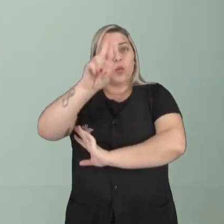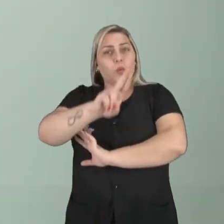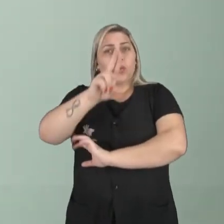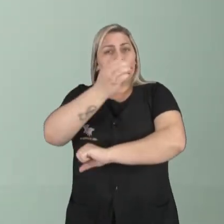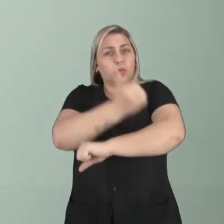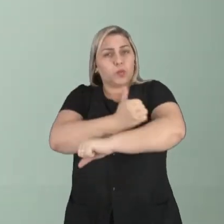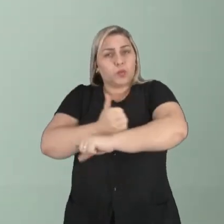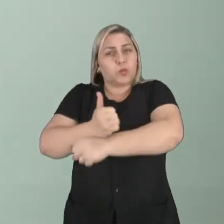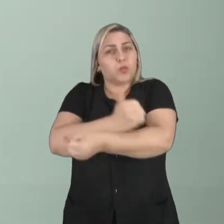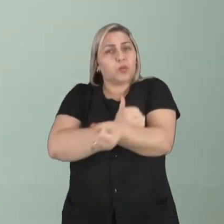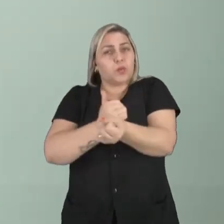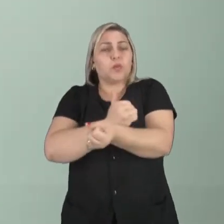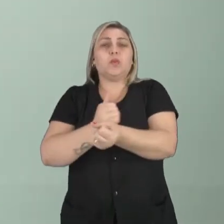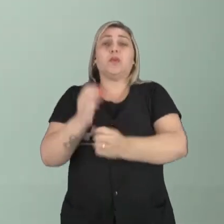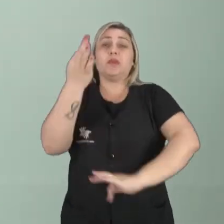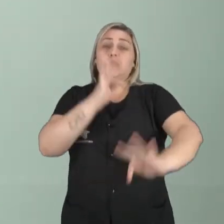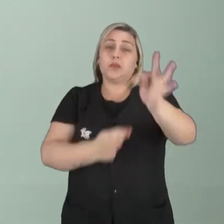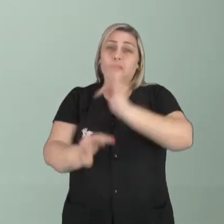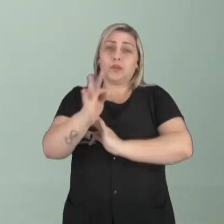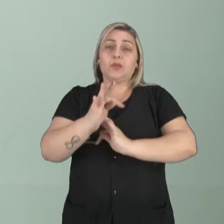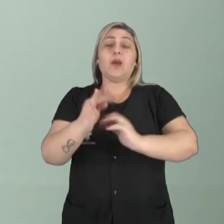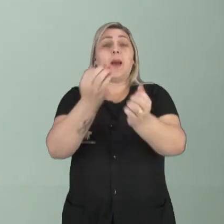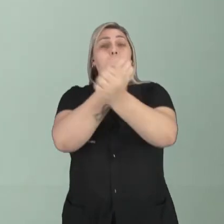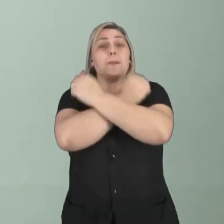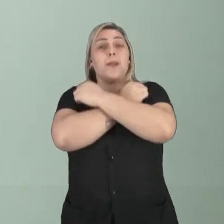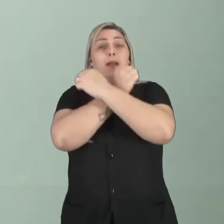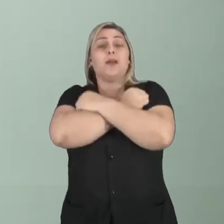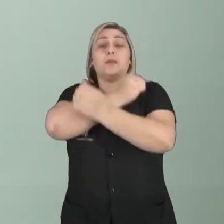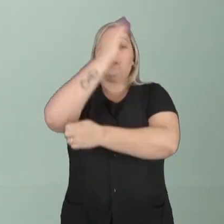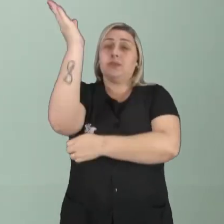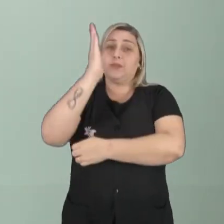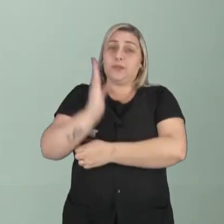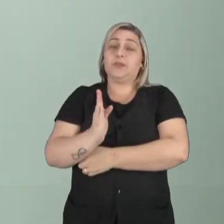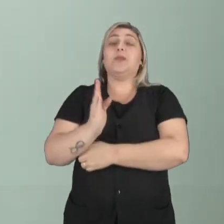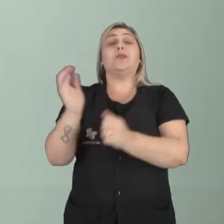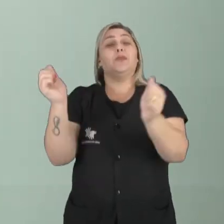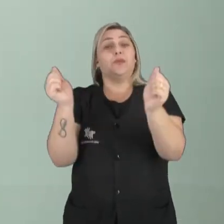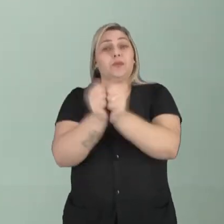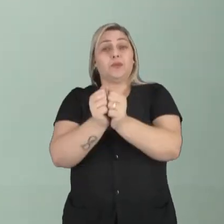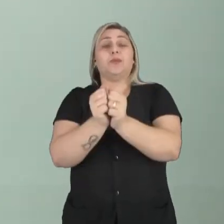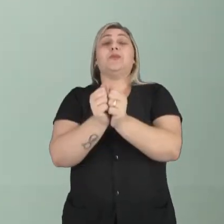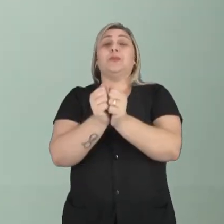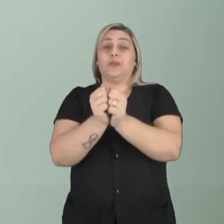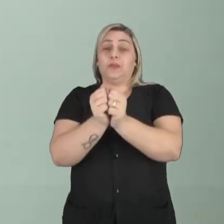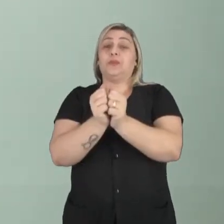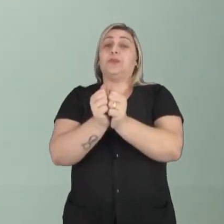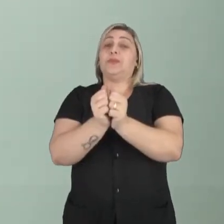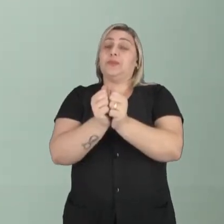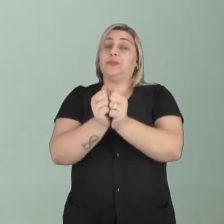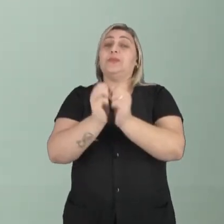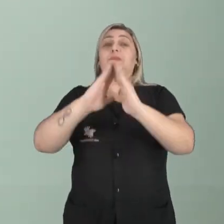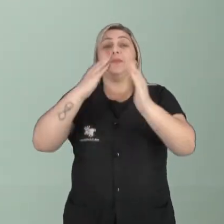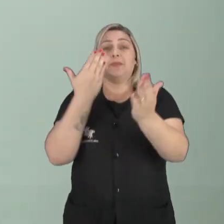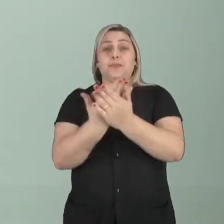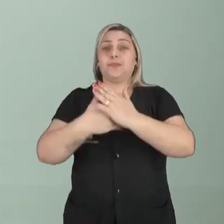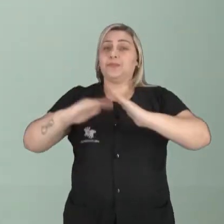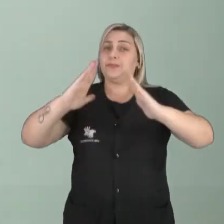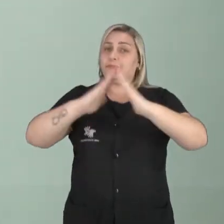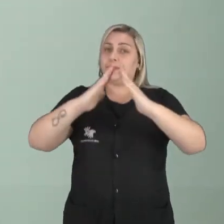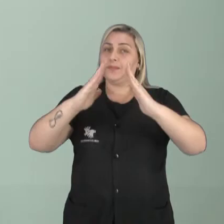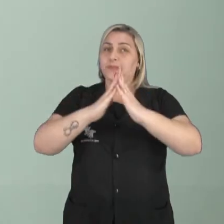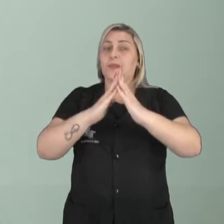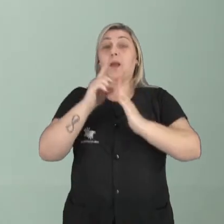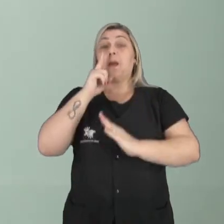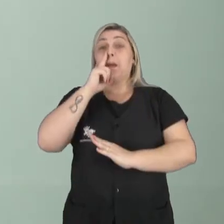maneira excessiva as tecnologias. Então, abraço para todo mundo do Brasil que nos acompanha por essa programação Escola em Casa.